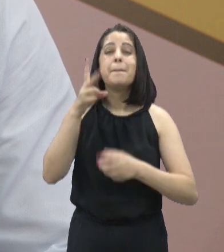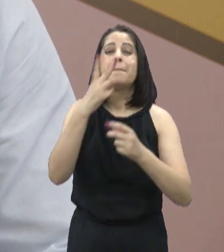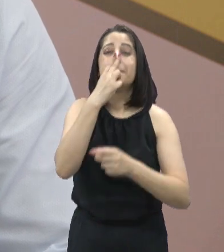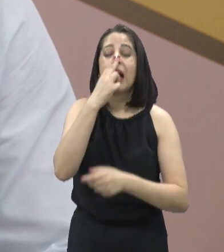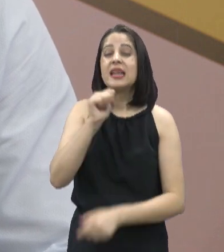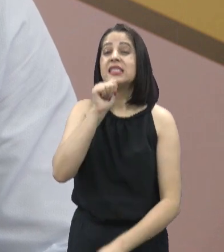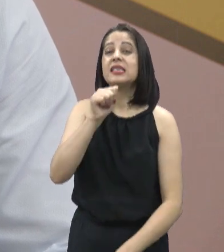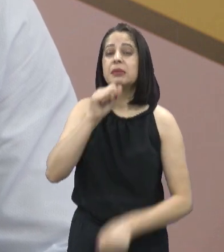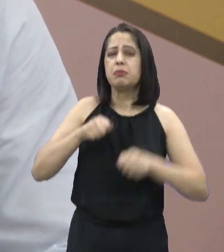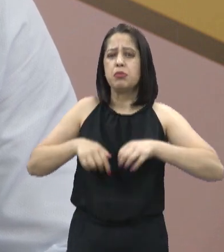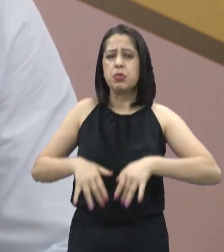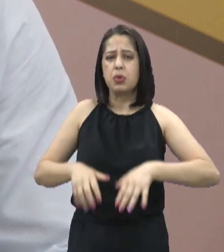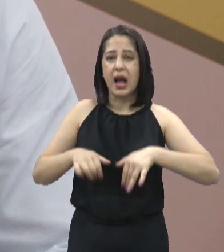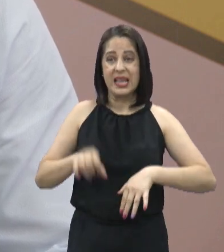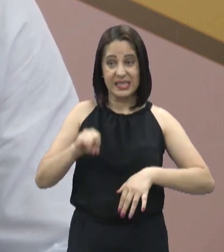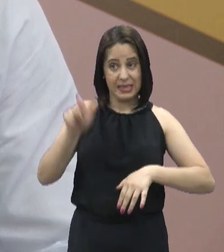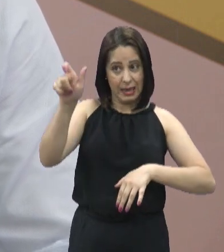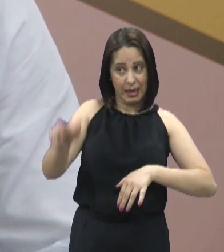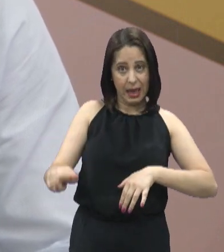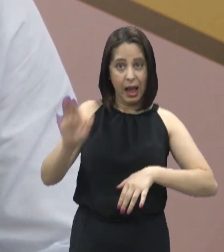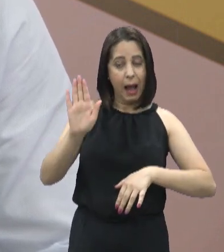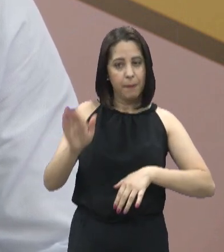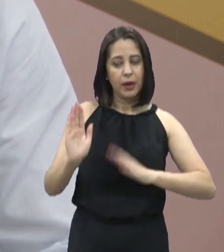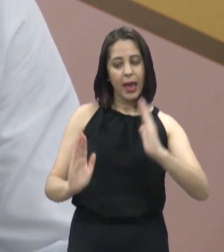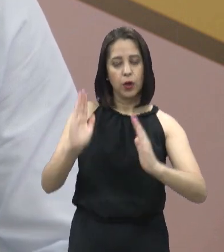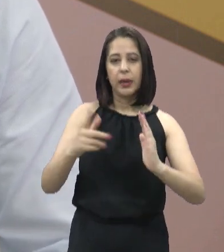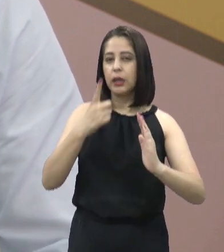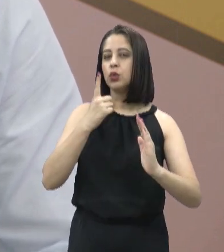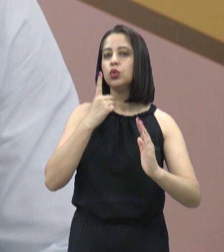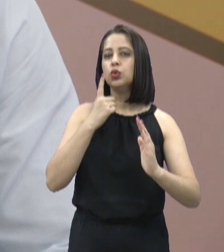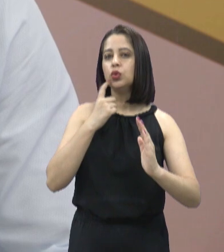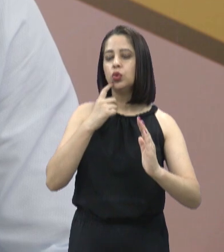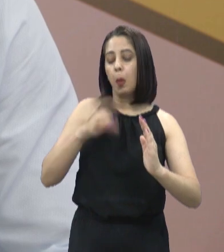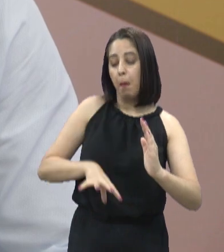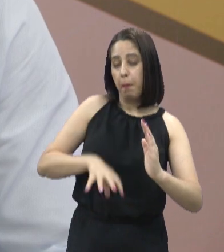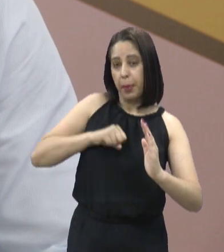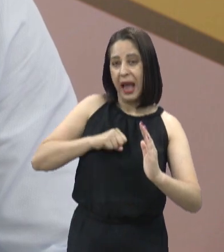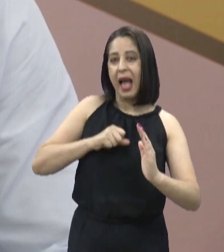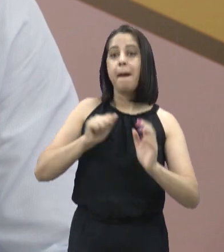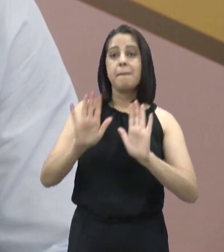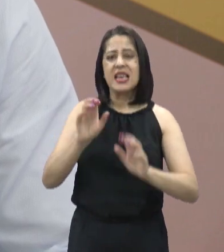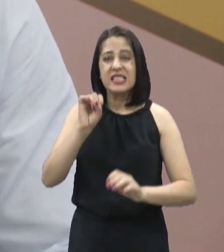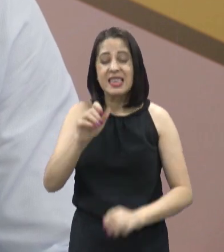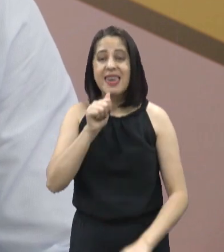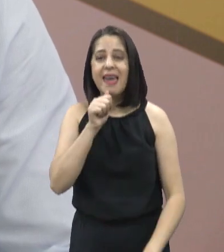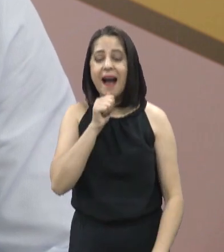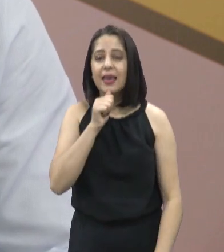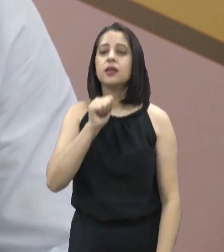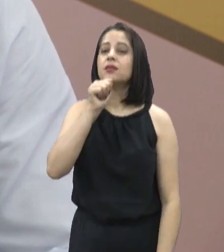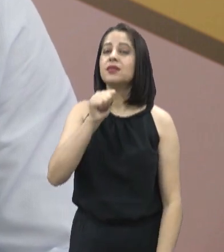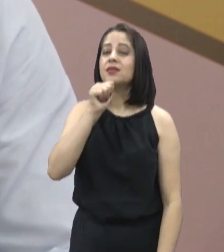mulher tiver na menopausa, vai ser um sangramento anormal. Ou se a mulher ainda estiver menstruando, pode ser um